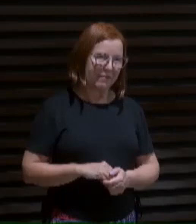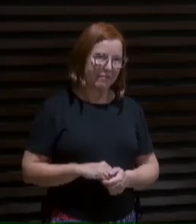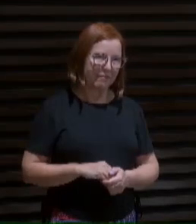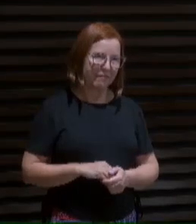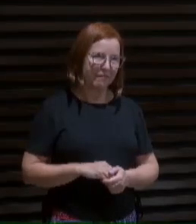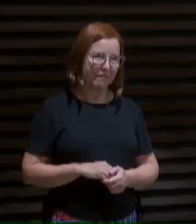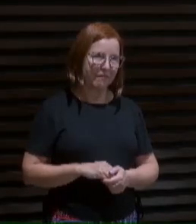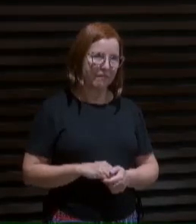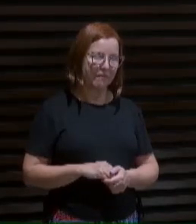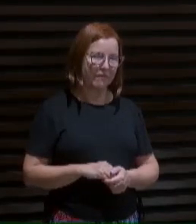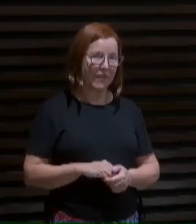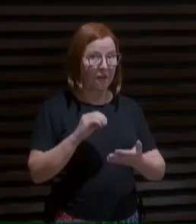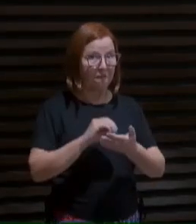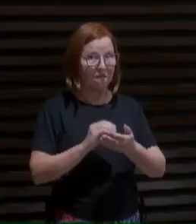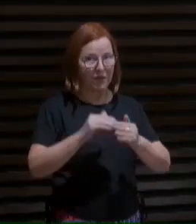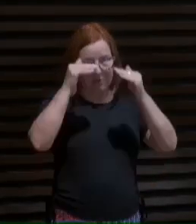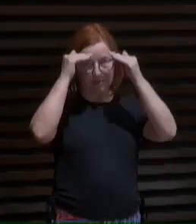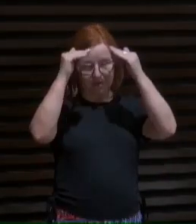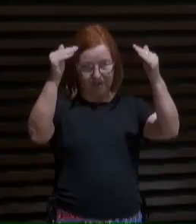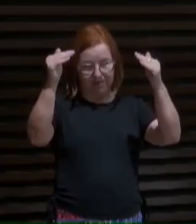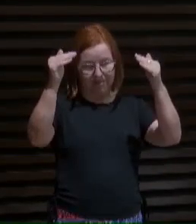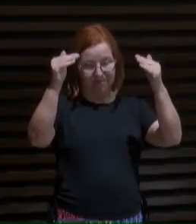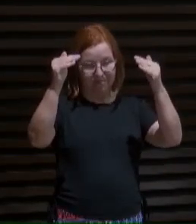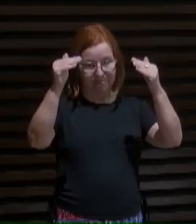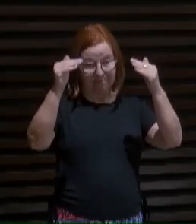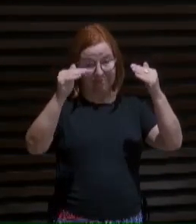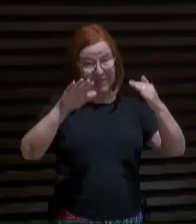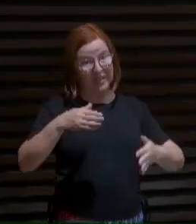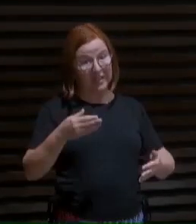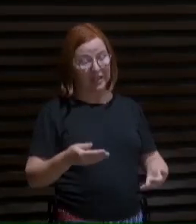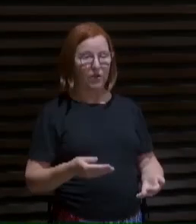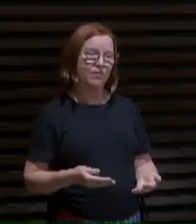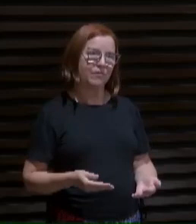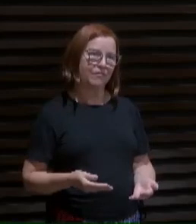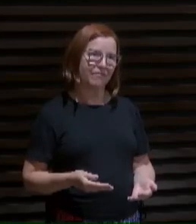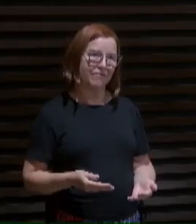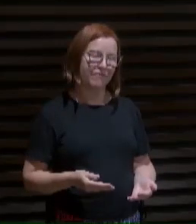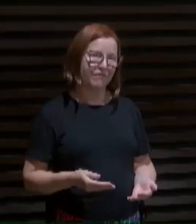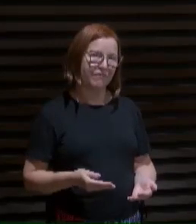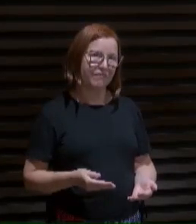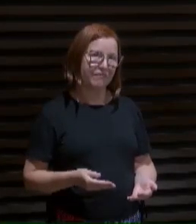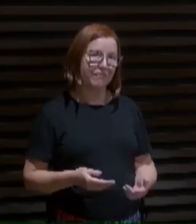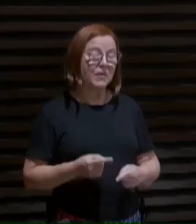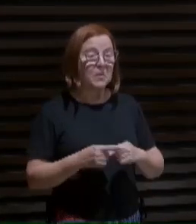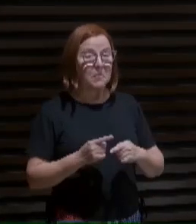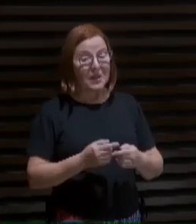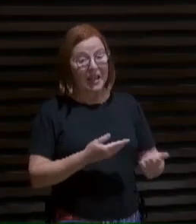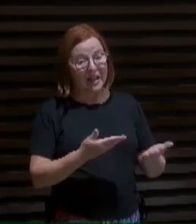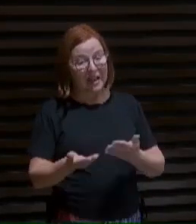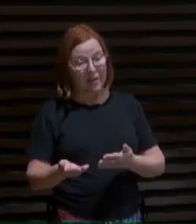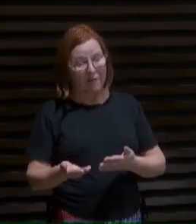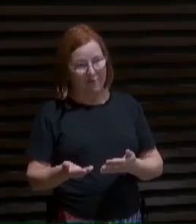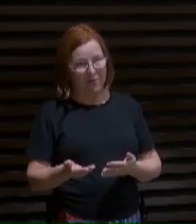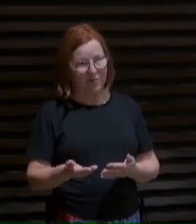as suas desobediências no que redundaram, trazendo o Ló, filho do seu irmão,